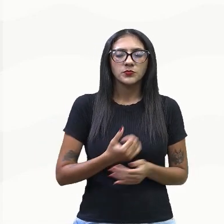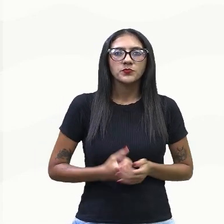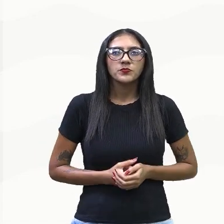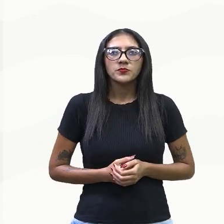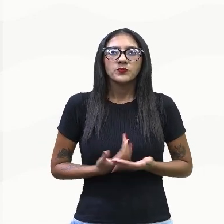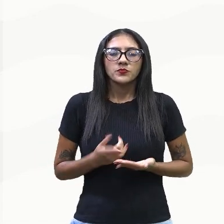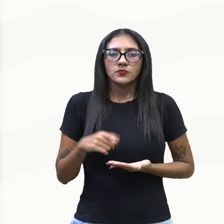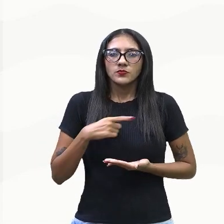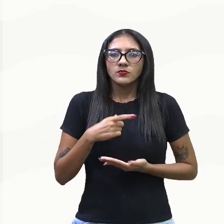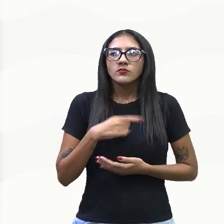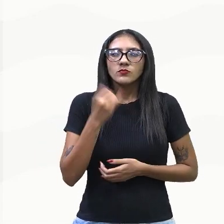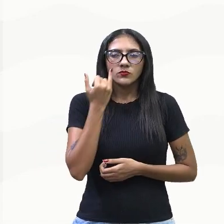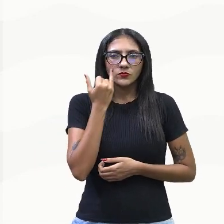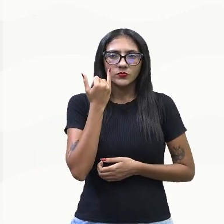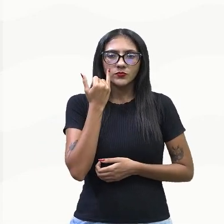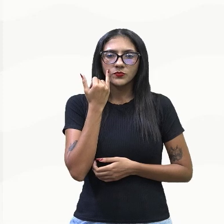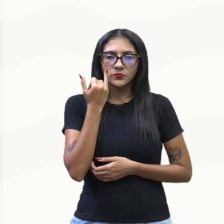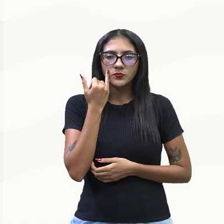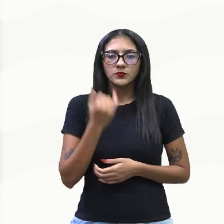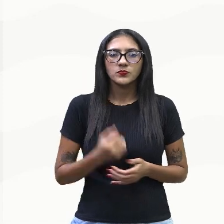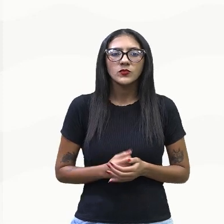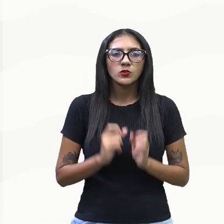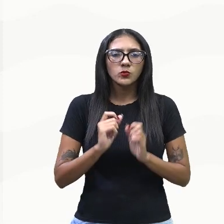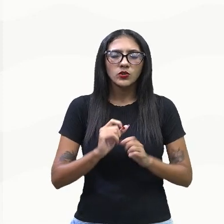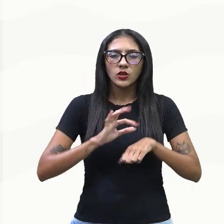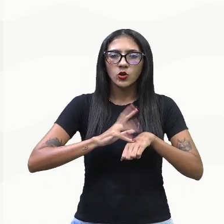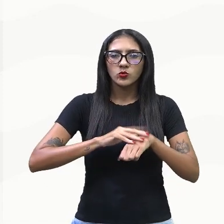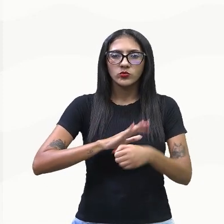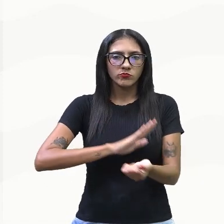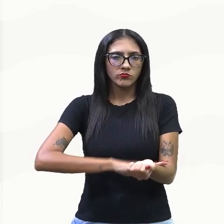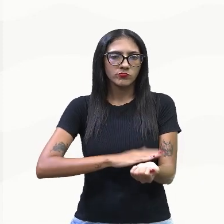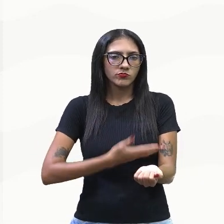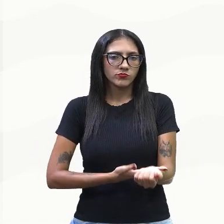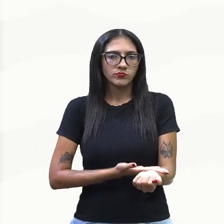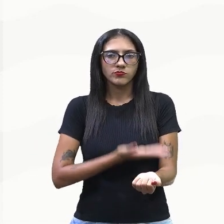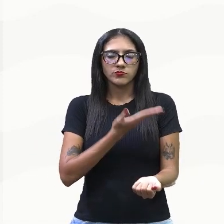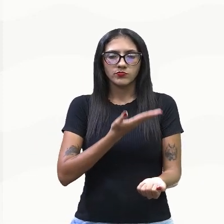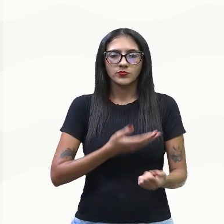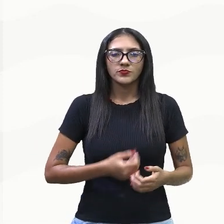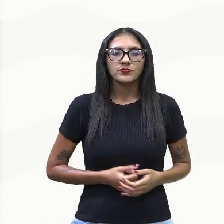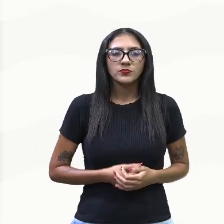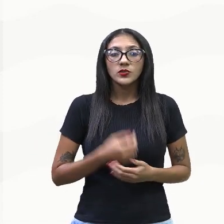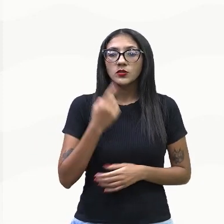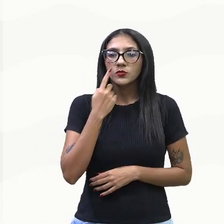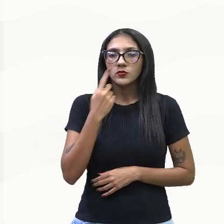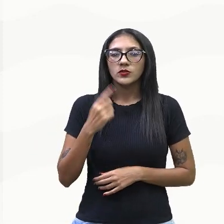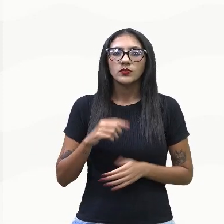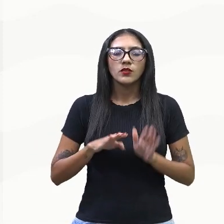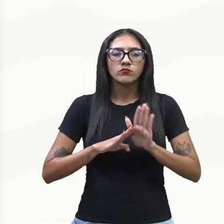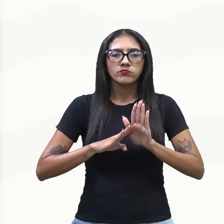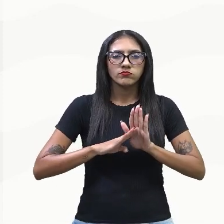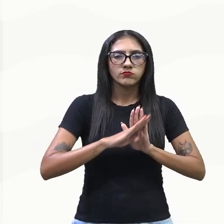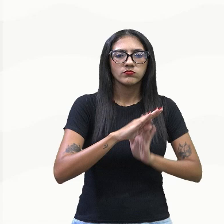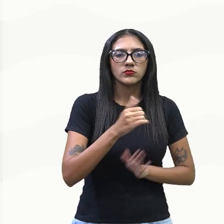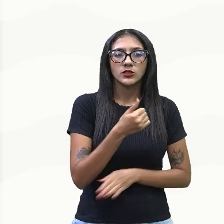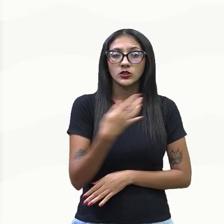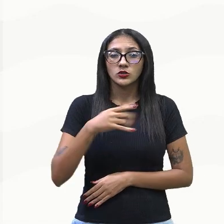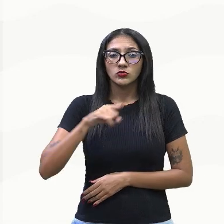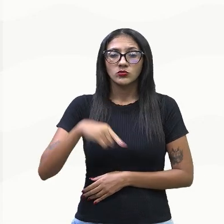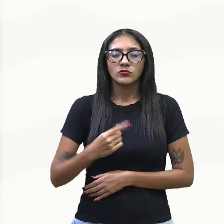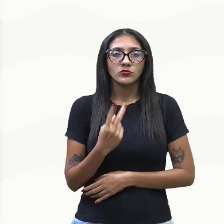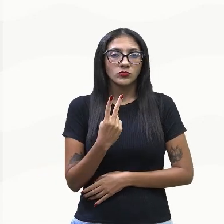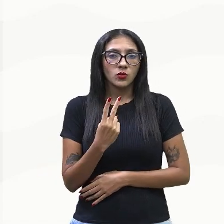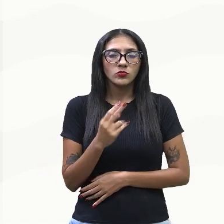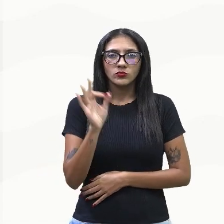a hipertensão arterial, pressão alta. Cresceu, ele já diz logo, 14,2%. Vamos